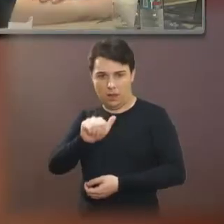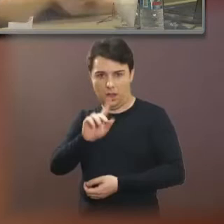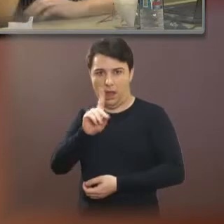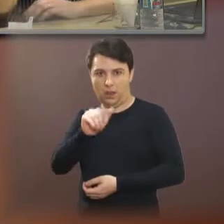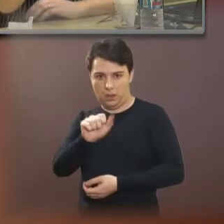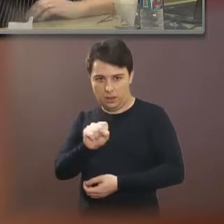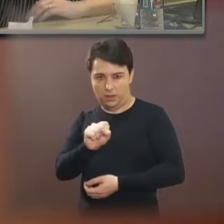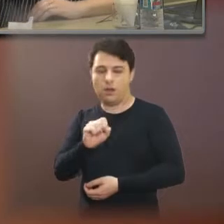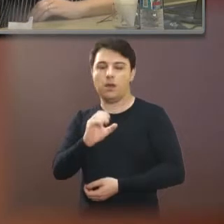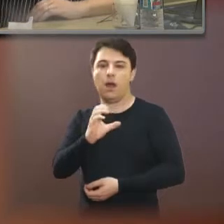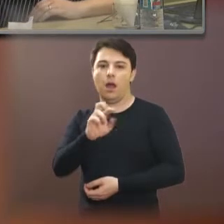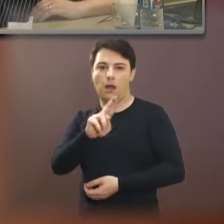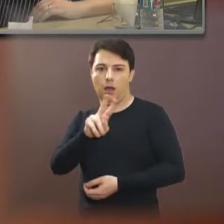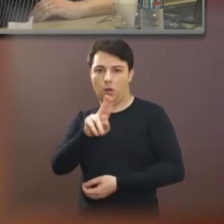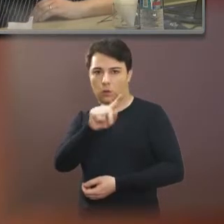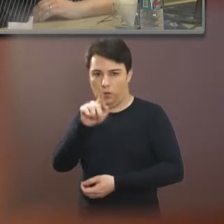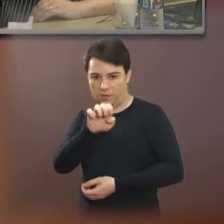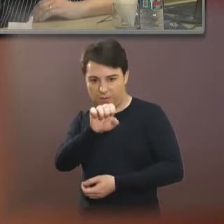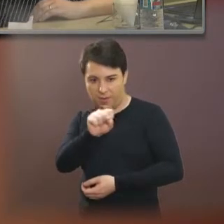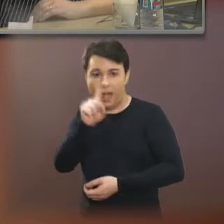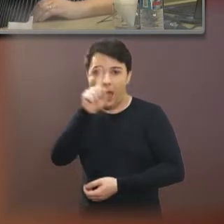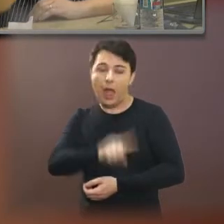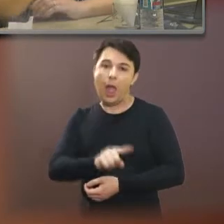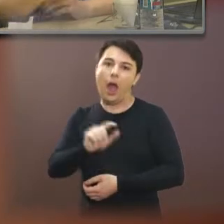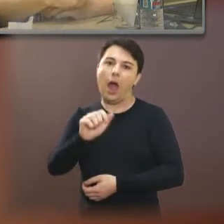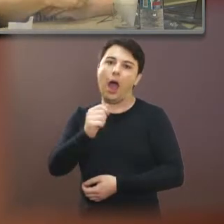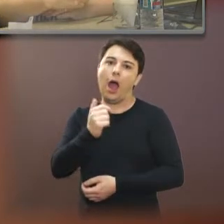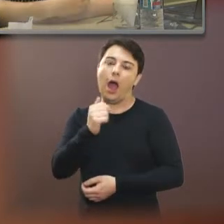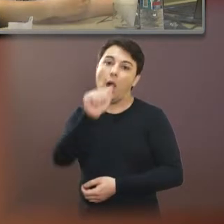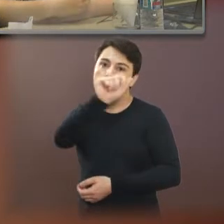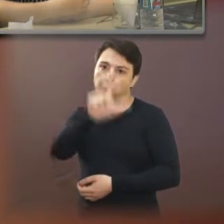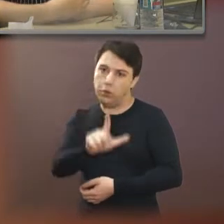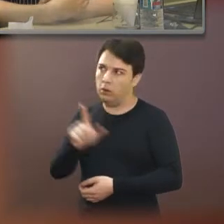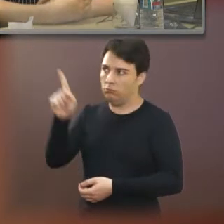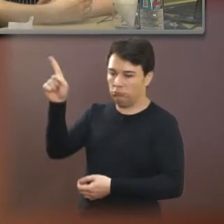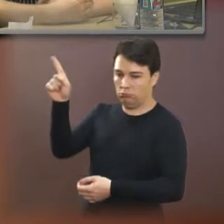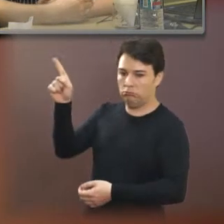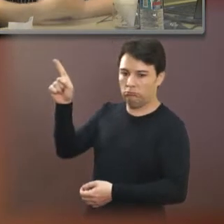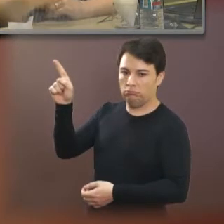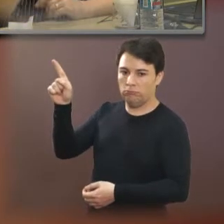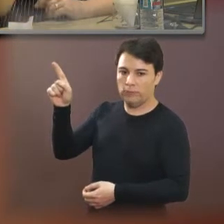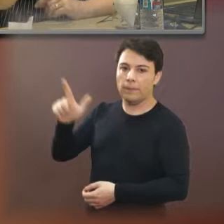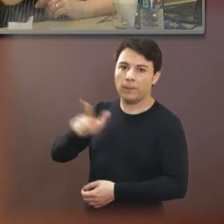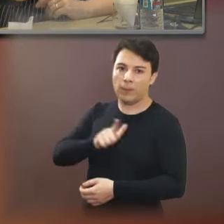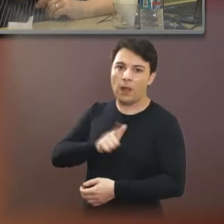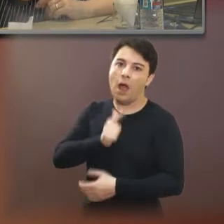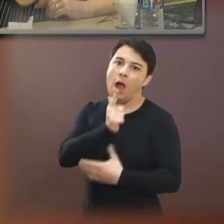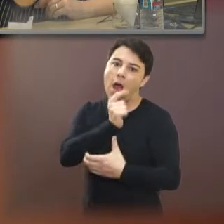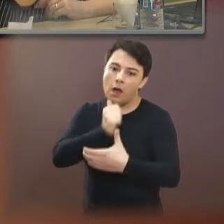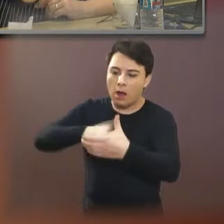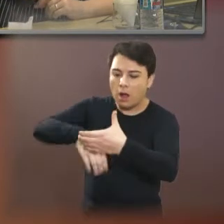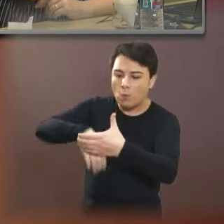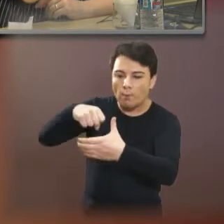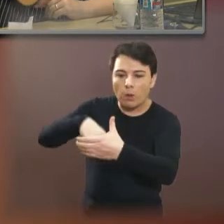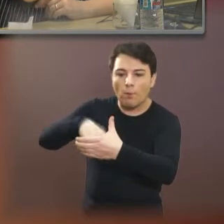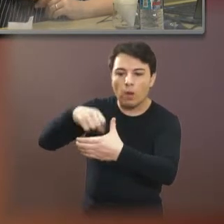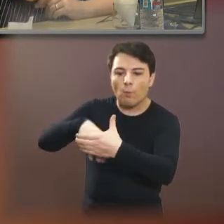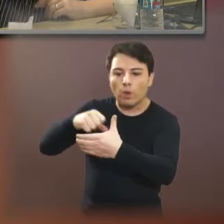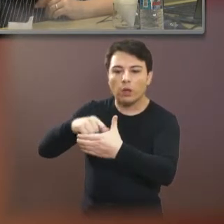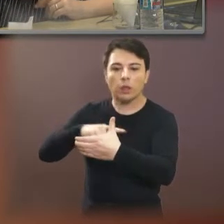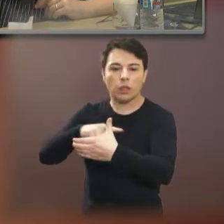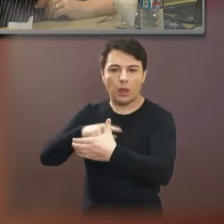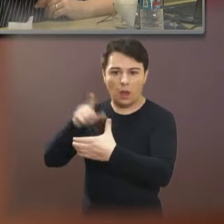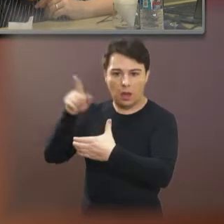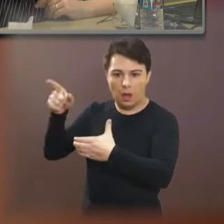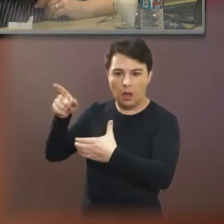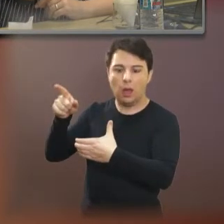em azul, né? O norte não está para cima, ele está um pouquinho inclinado, mas tem a captação de águas aqui embaixo, centralizada,